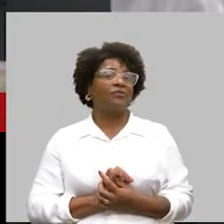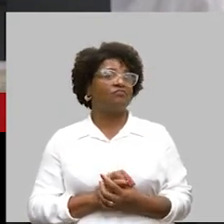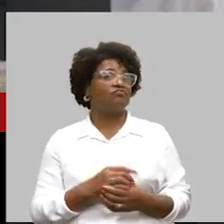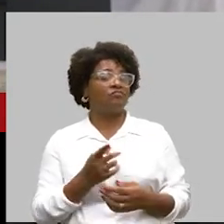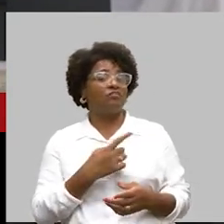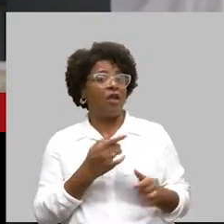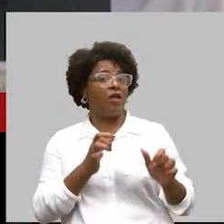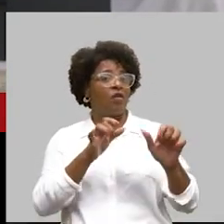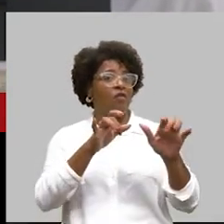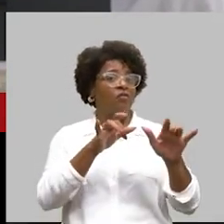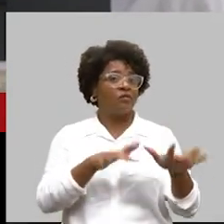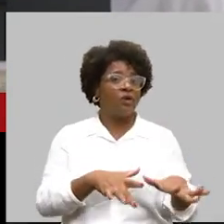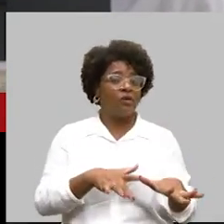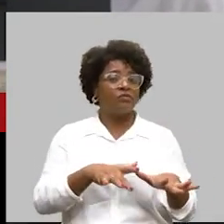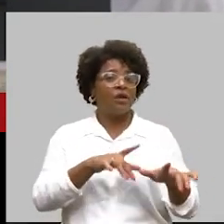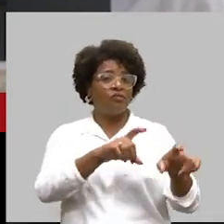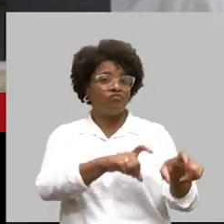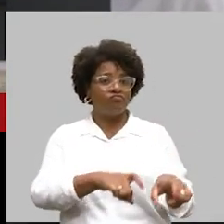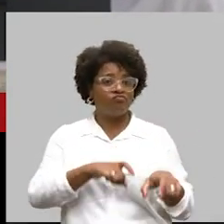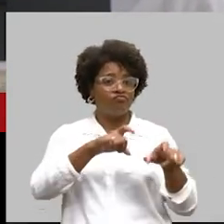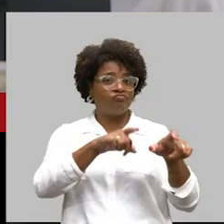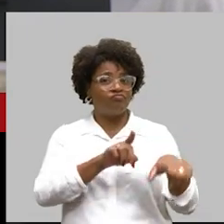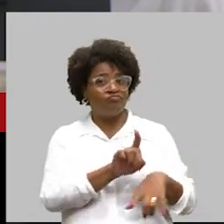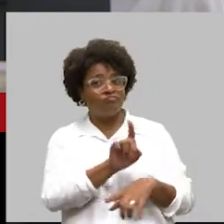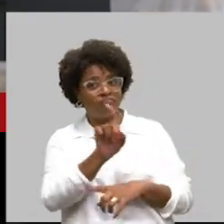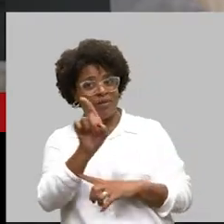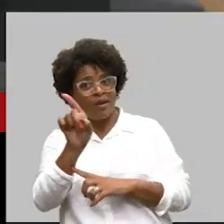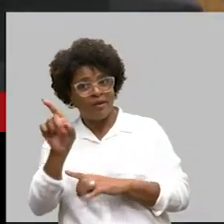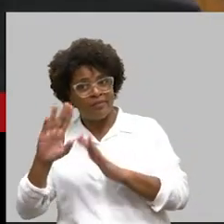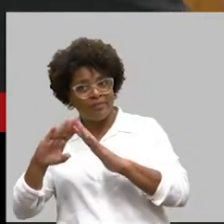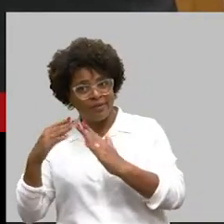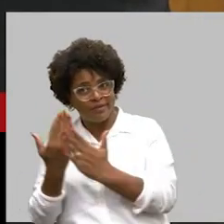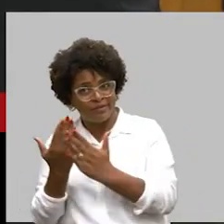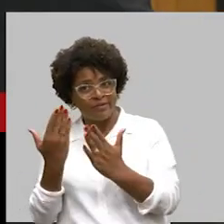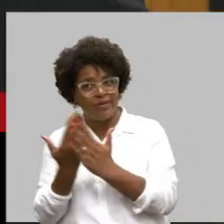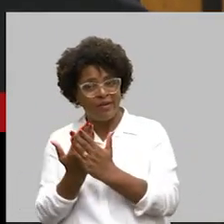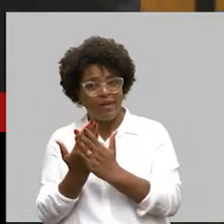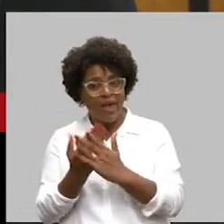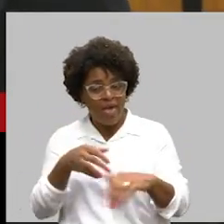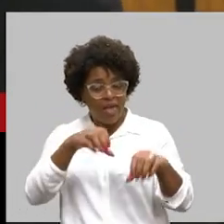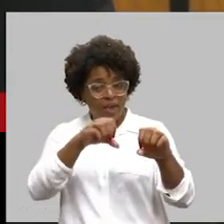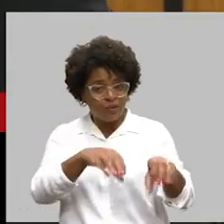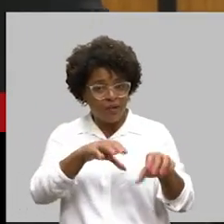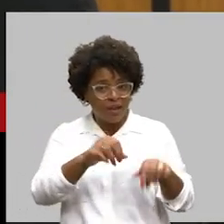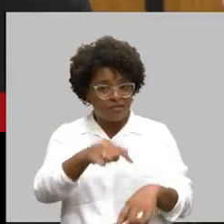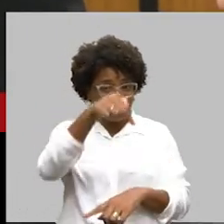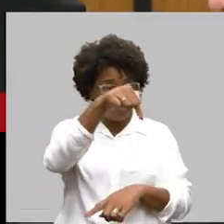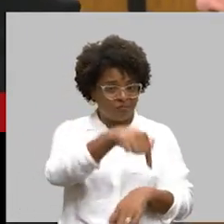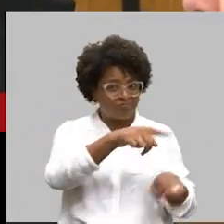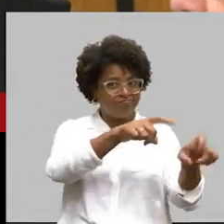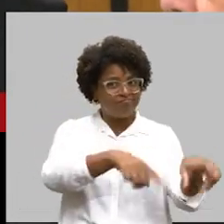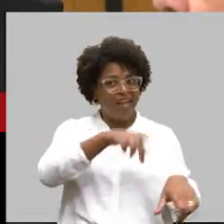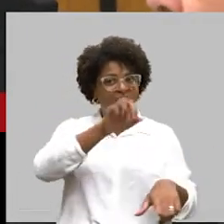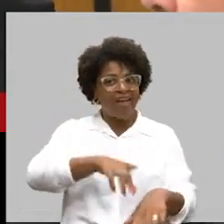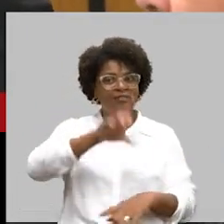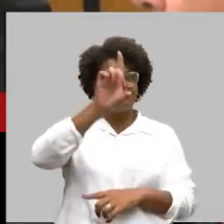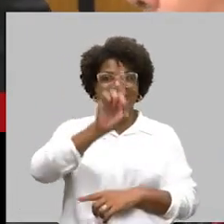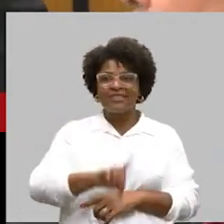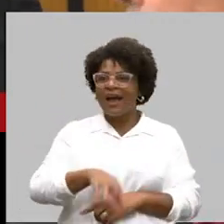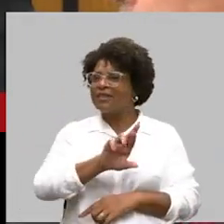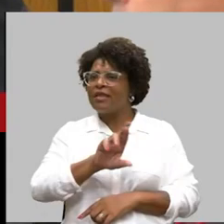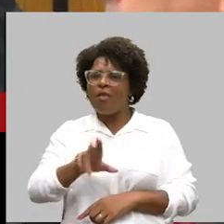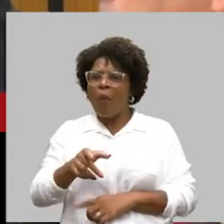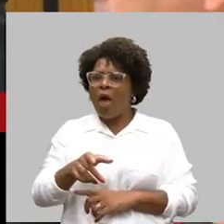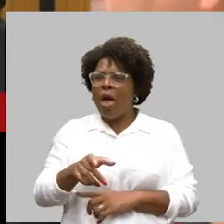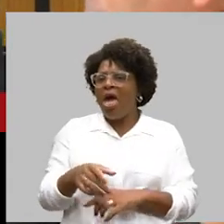poder ir pra escola educação no campo é direito e não esmola não vou sair do campo para poder ir